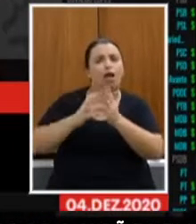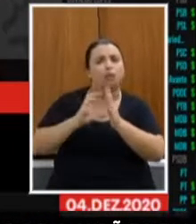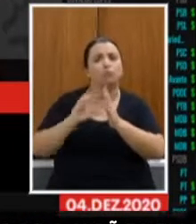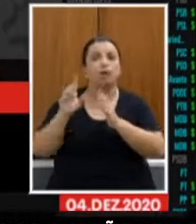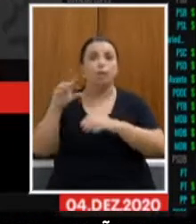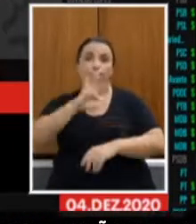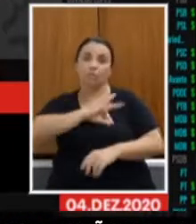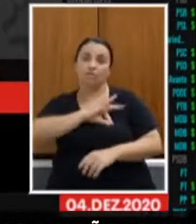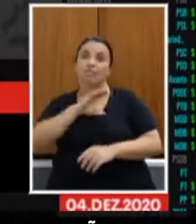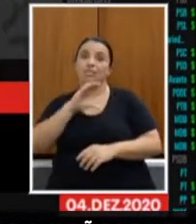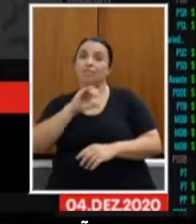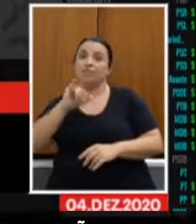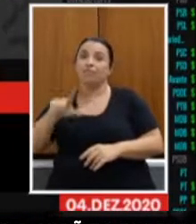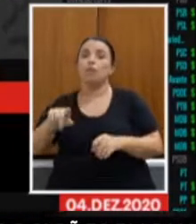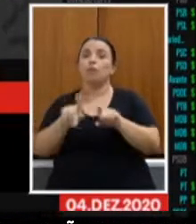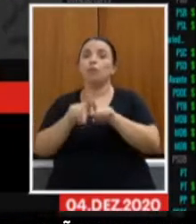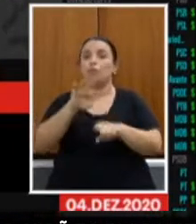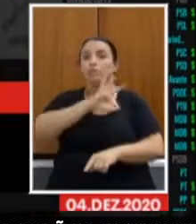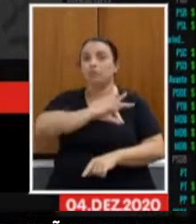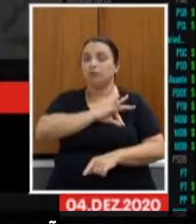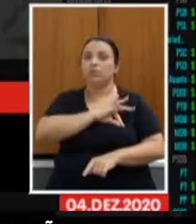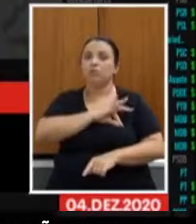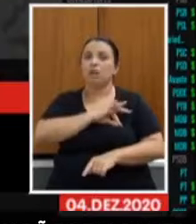sem restrição e em tempo real.